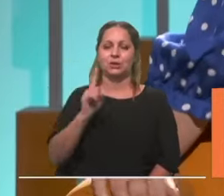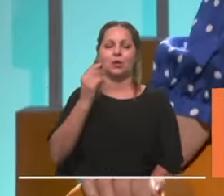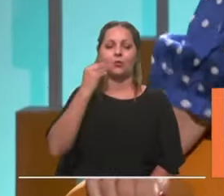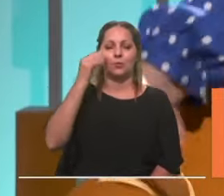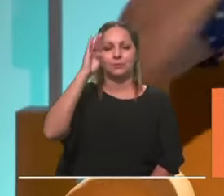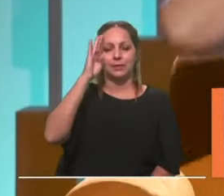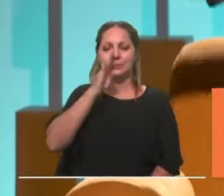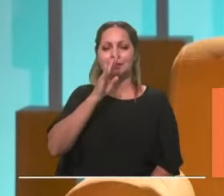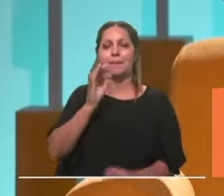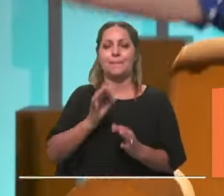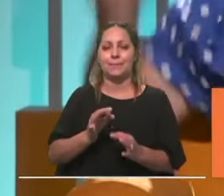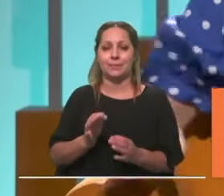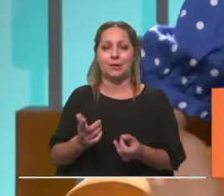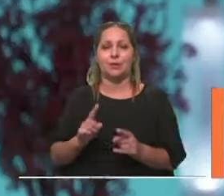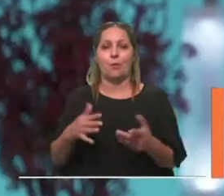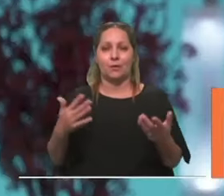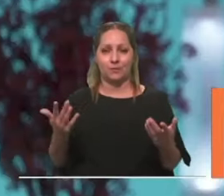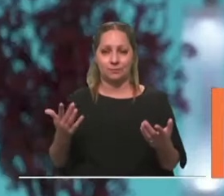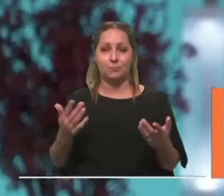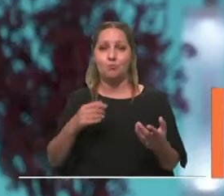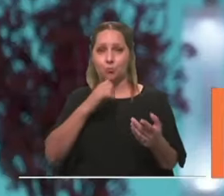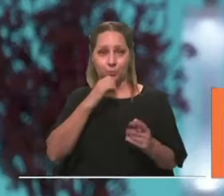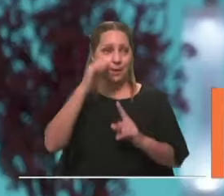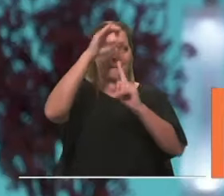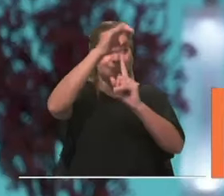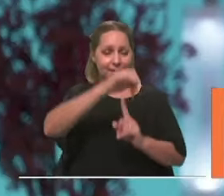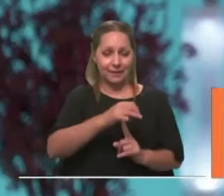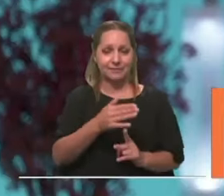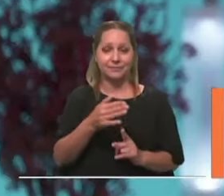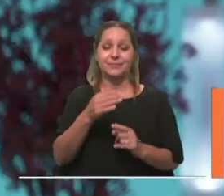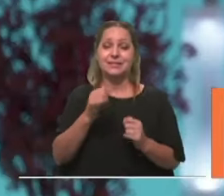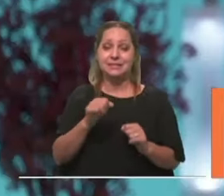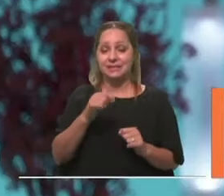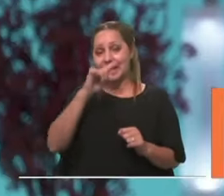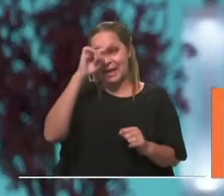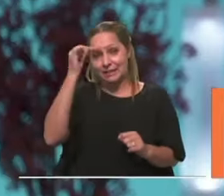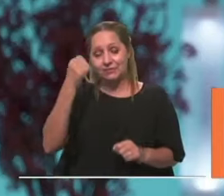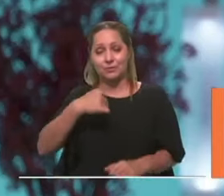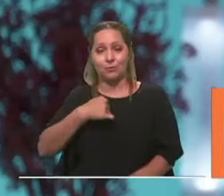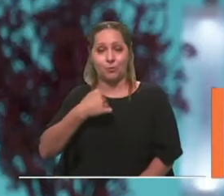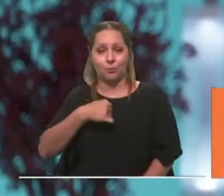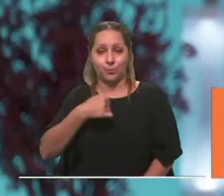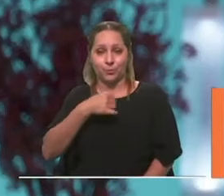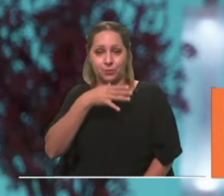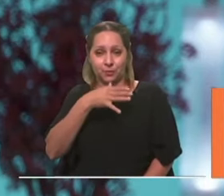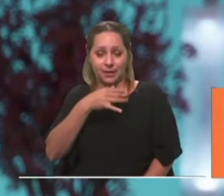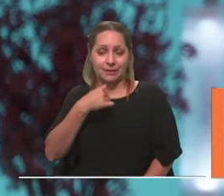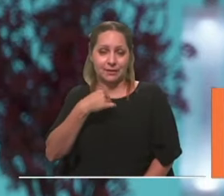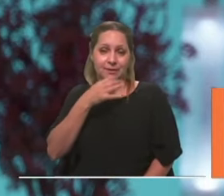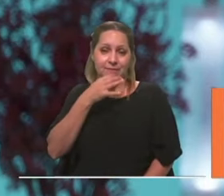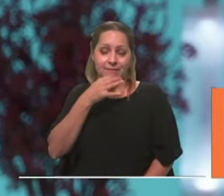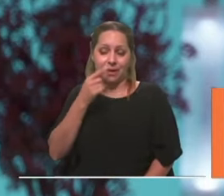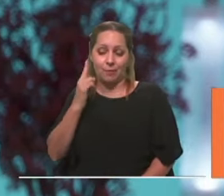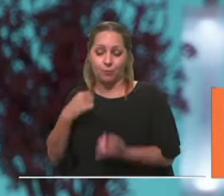não estava preparada para se lançar no paraquedas e fugir dali? É tão difícil de explicar o que é que passou pela minha cabeça, e estou atento a falar um bocadinho pela Sónia,